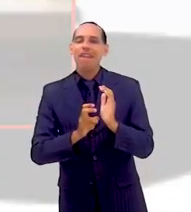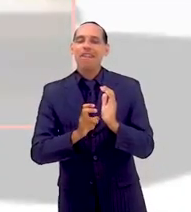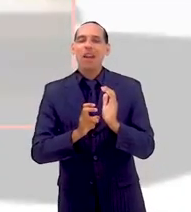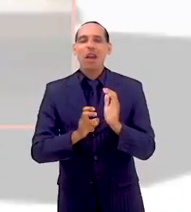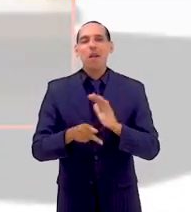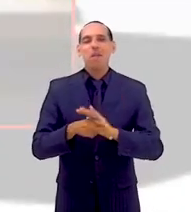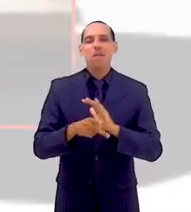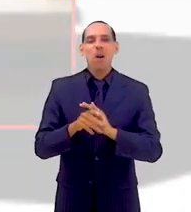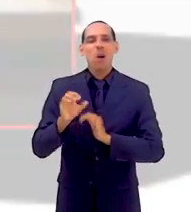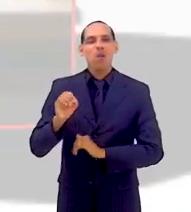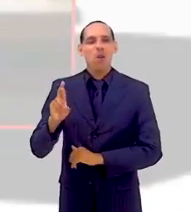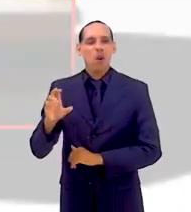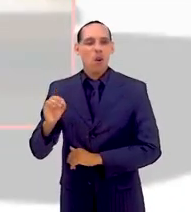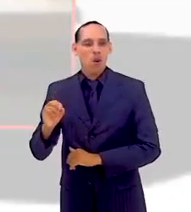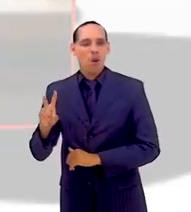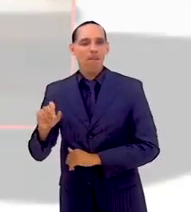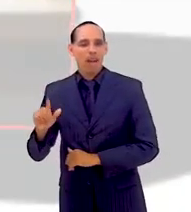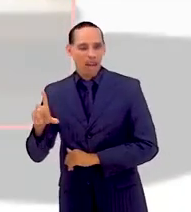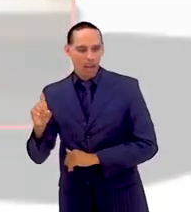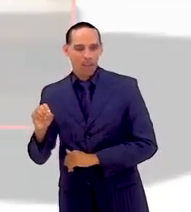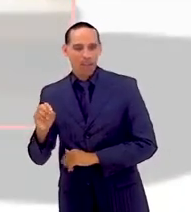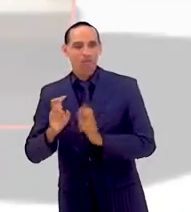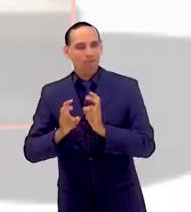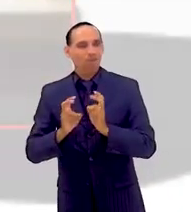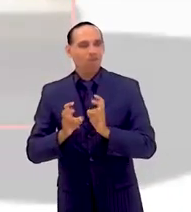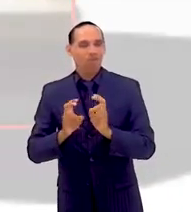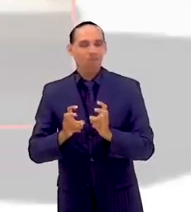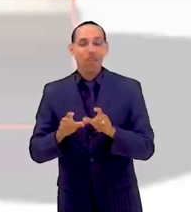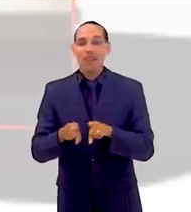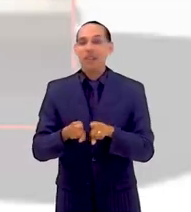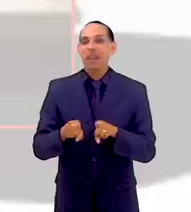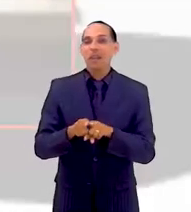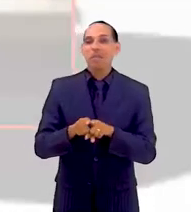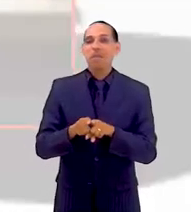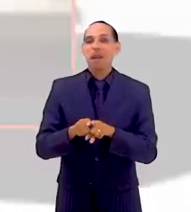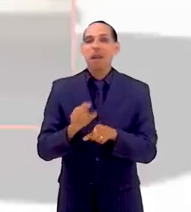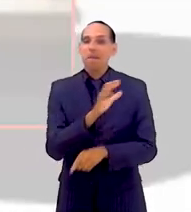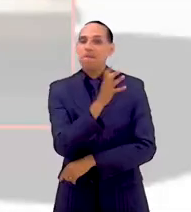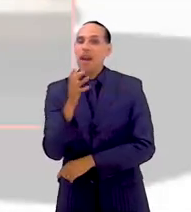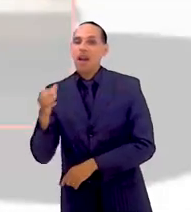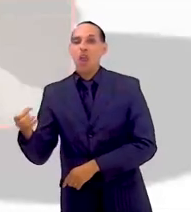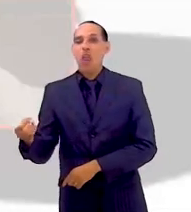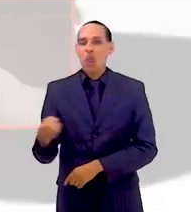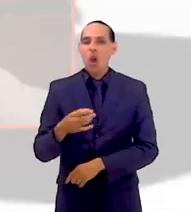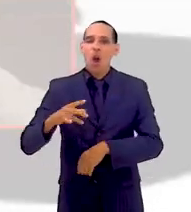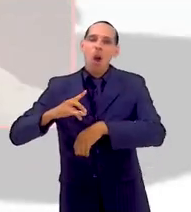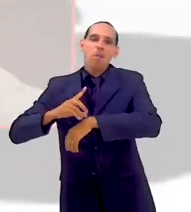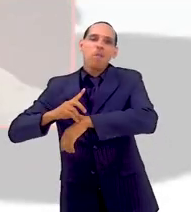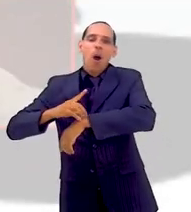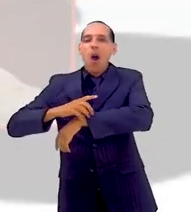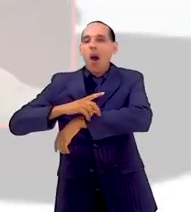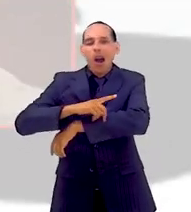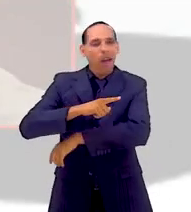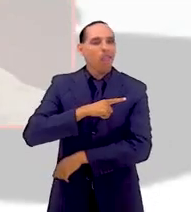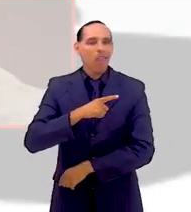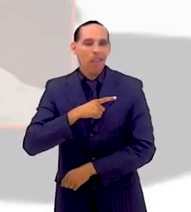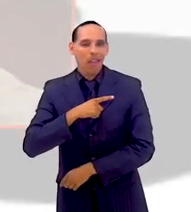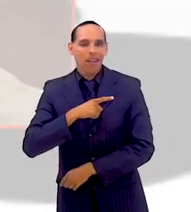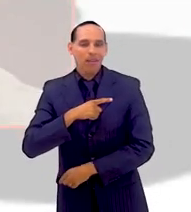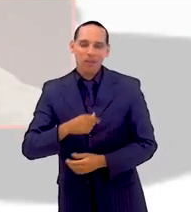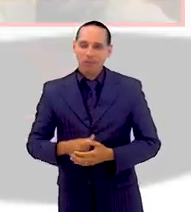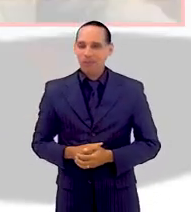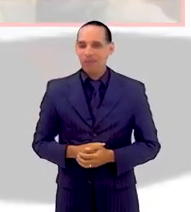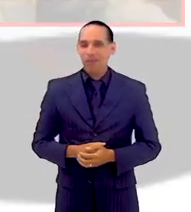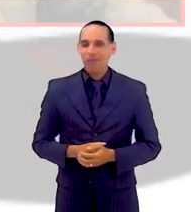parque novo agora de dinossauros, que também, né, ele tem, só ele já é um realejo. Só o próprio secretário, não é